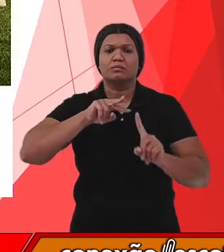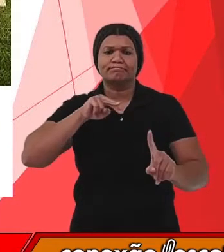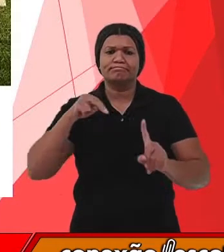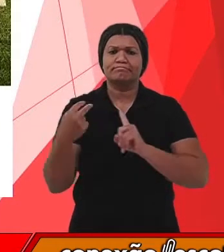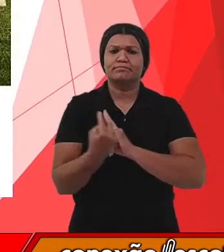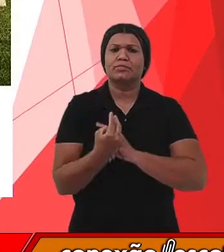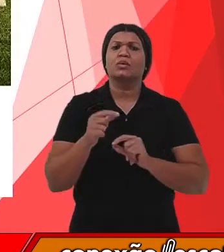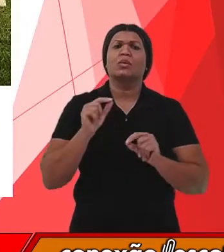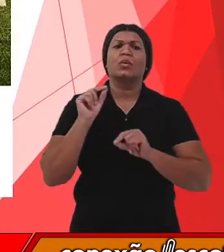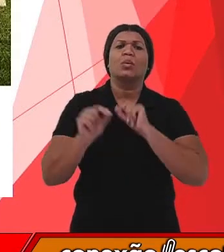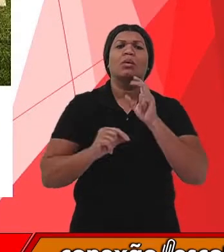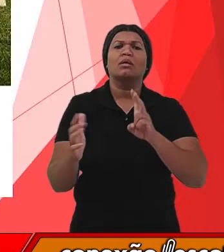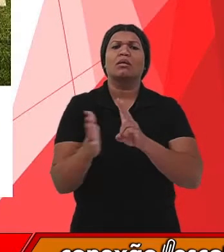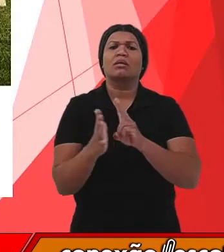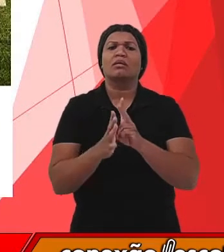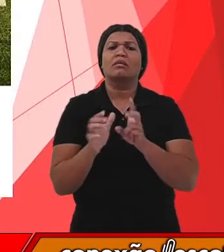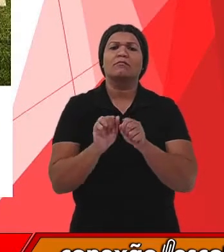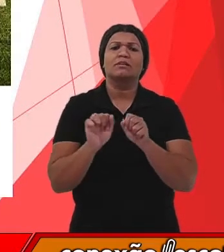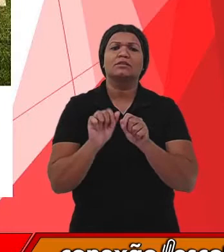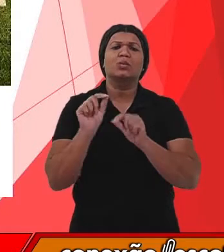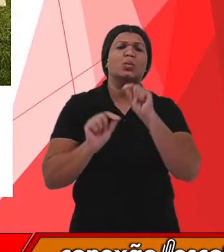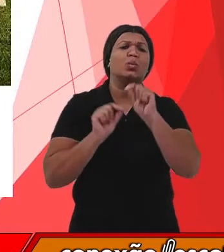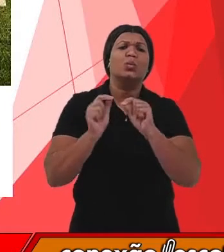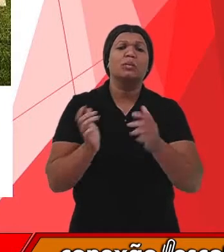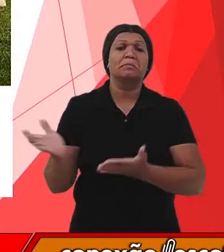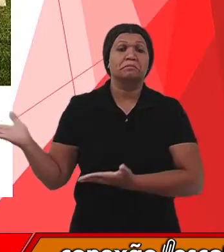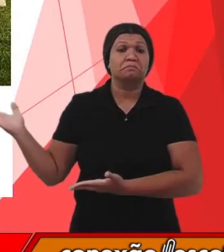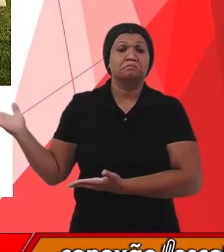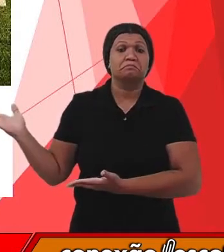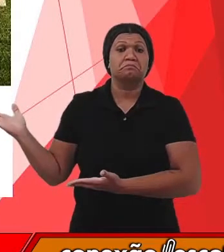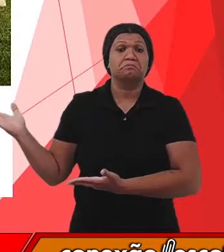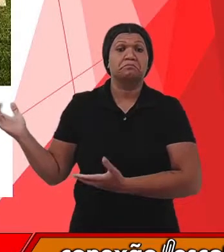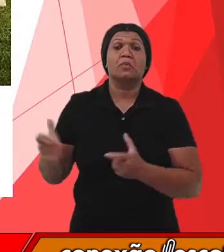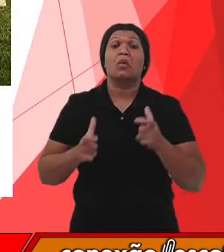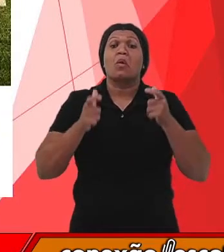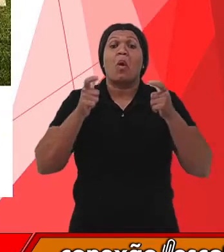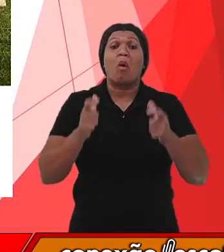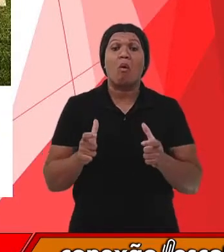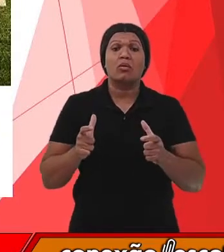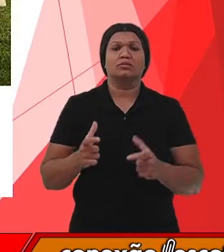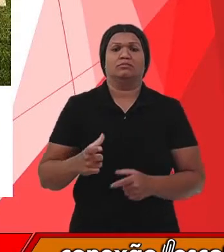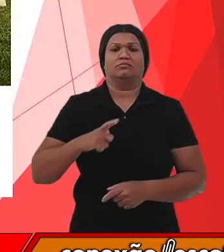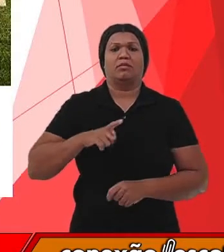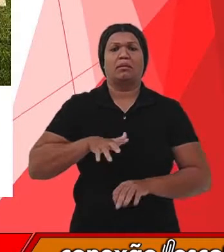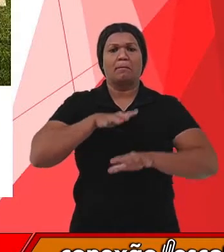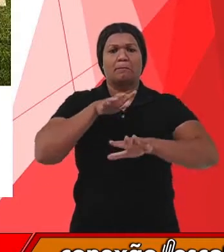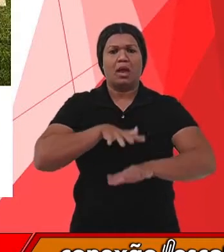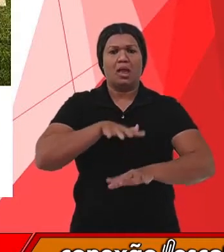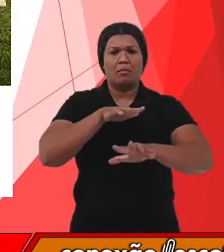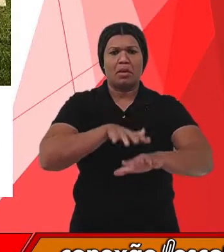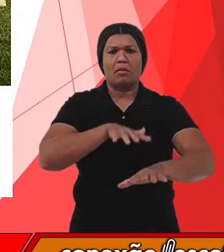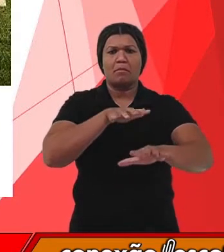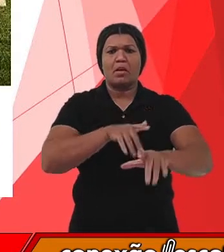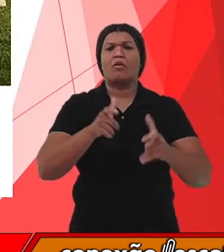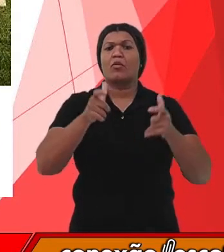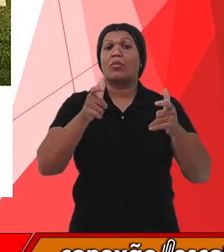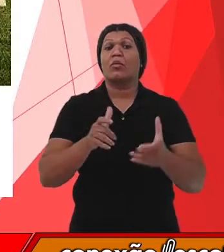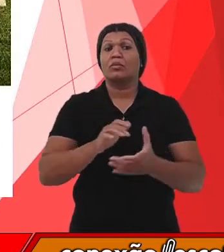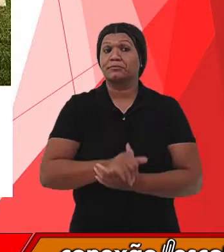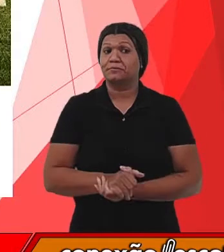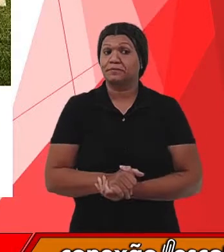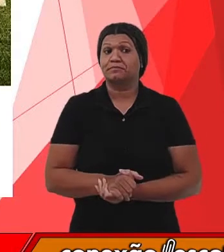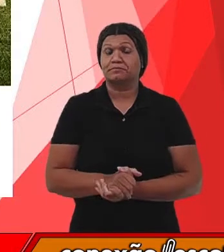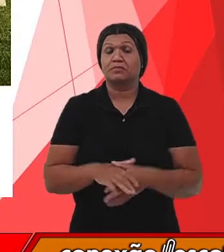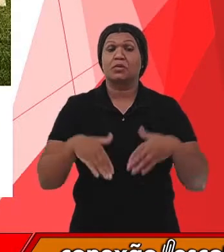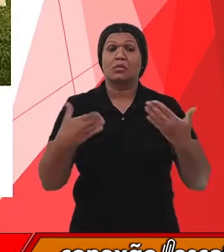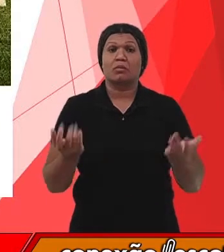que esses indígenas estão fazendo? Onde é realizado essas manifestações? Qual